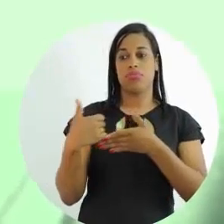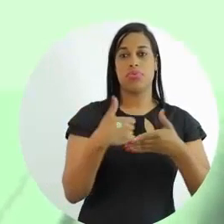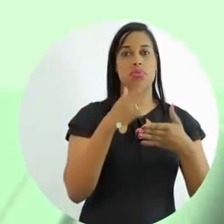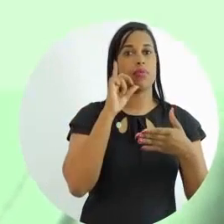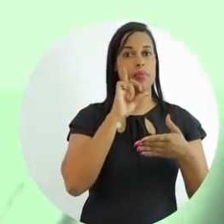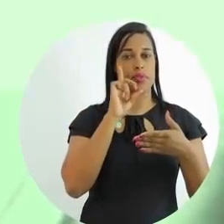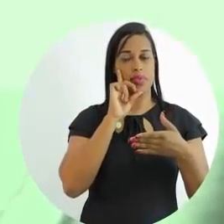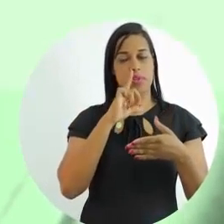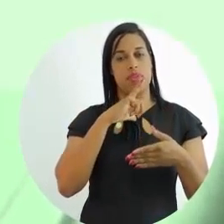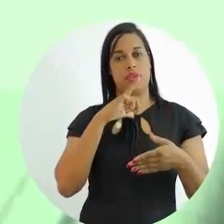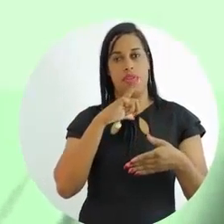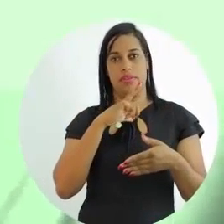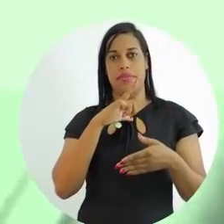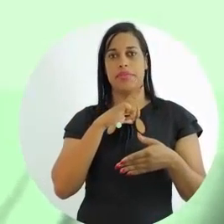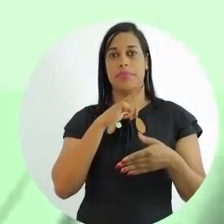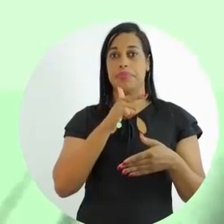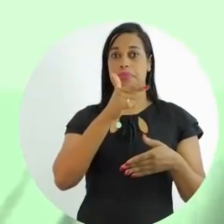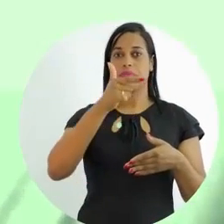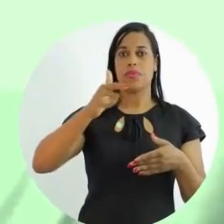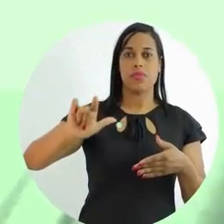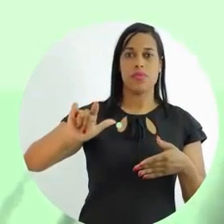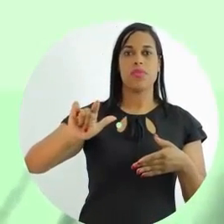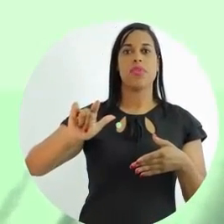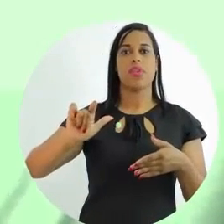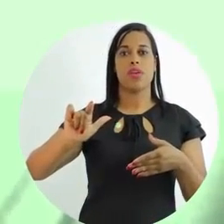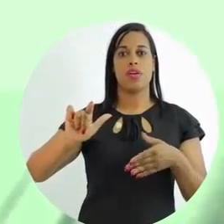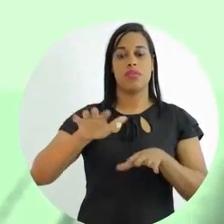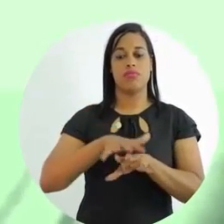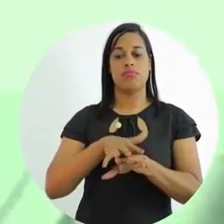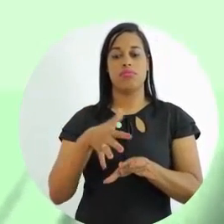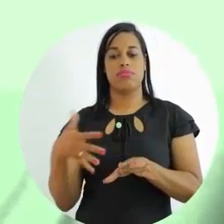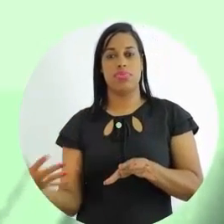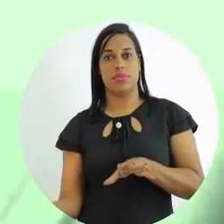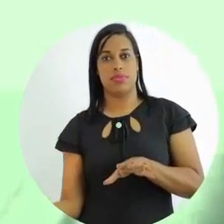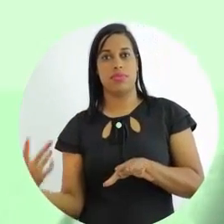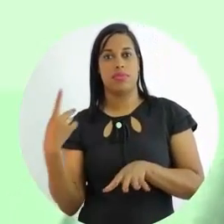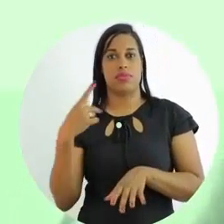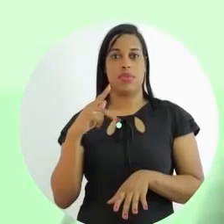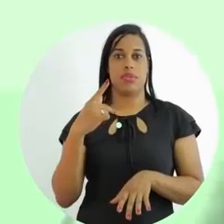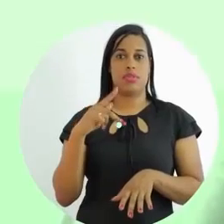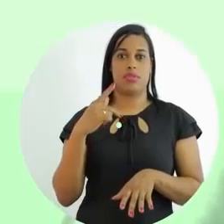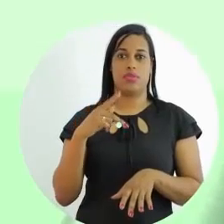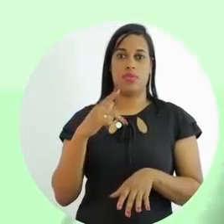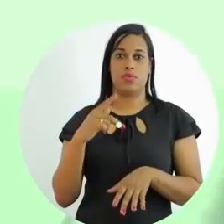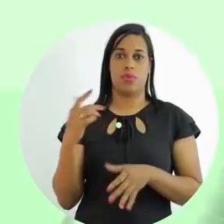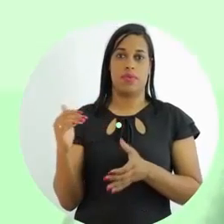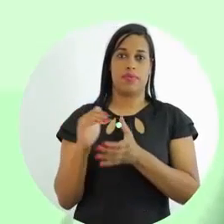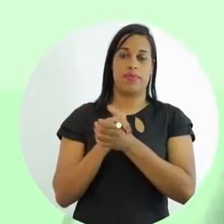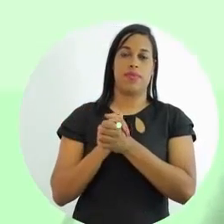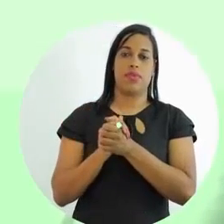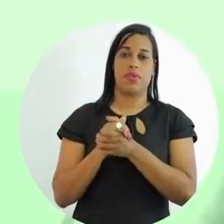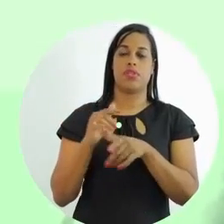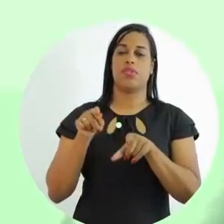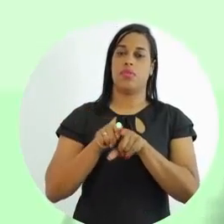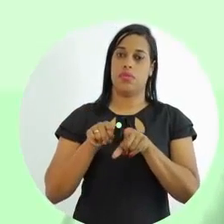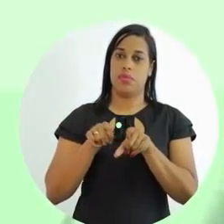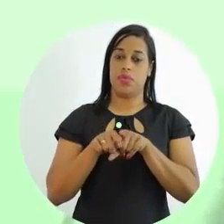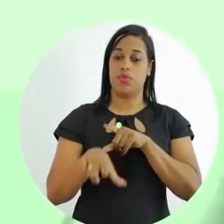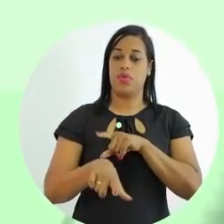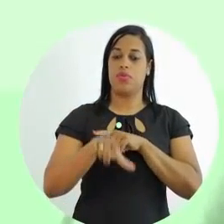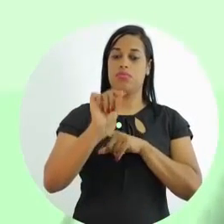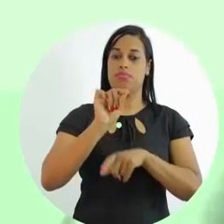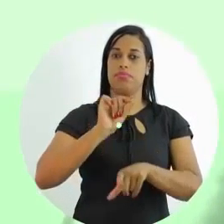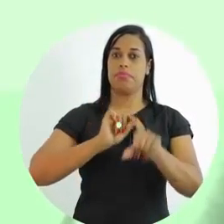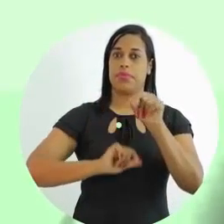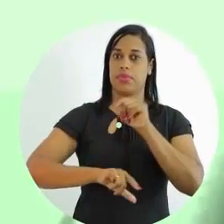americano, ele pende para um outro lado, se desvinculando da sua filiação, da sua